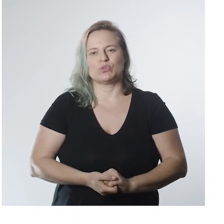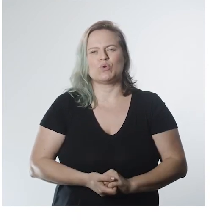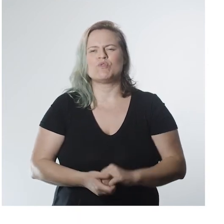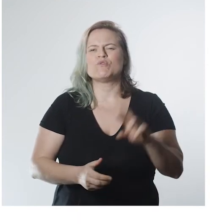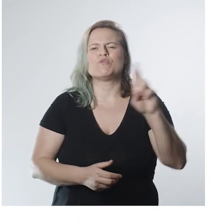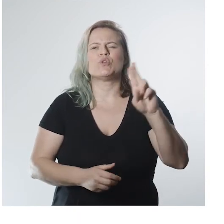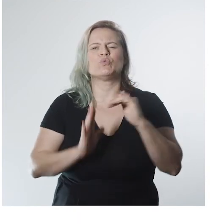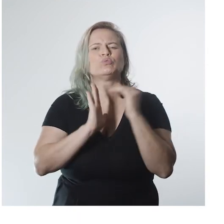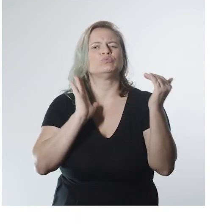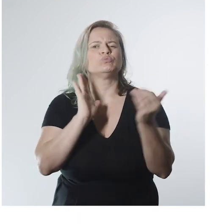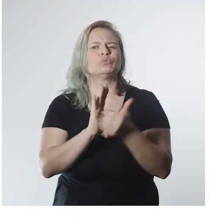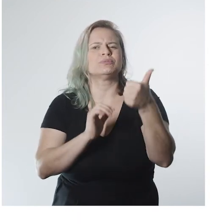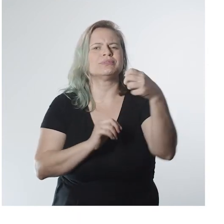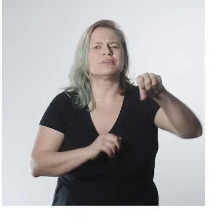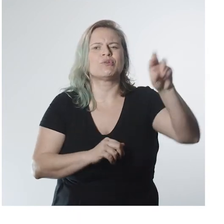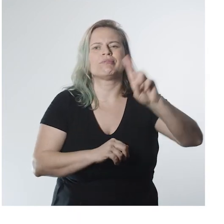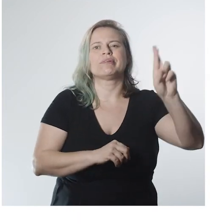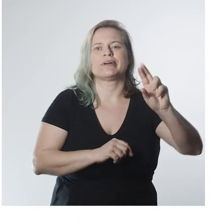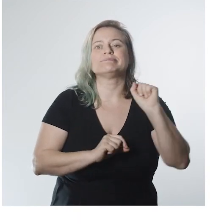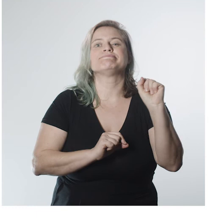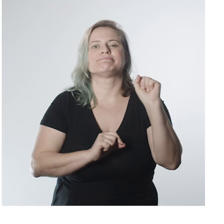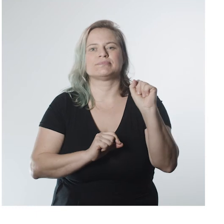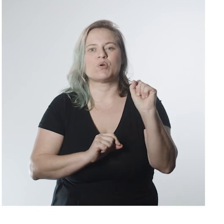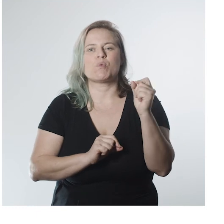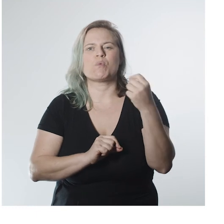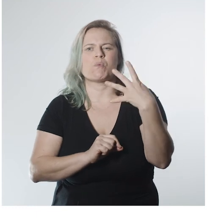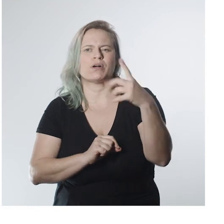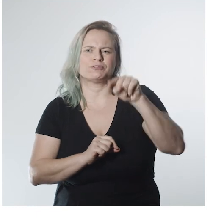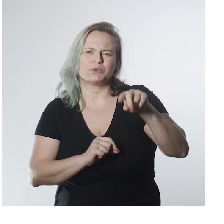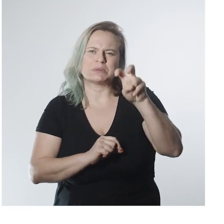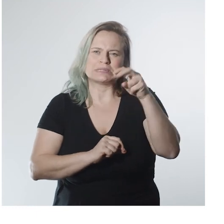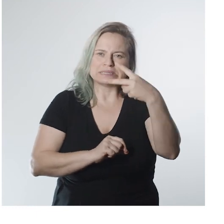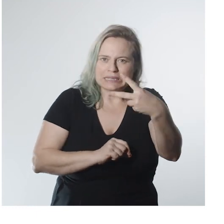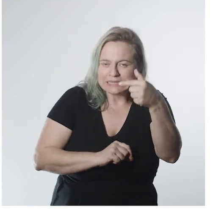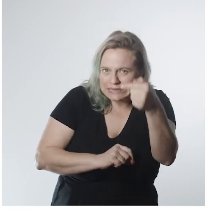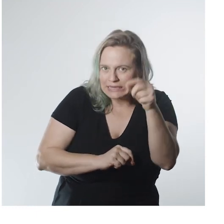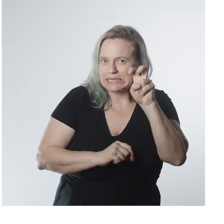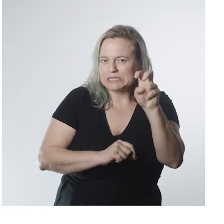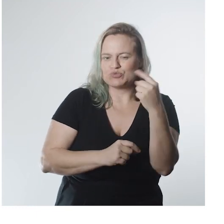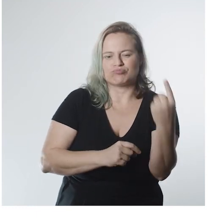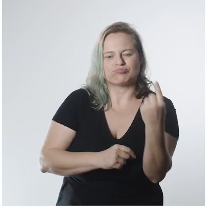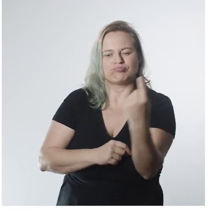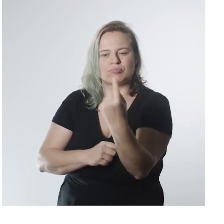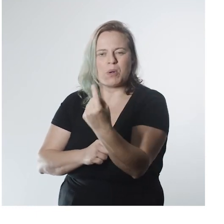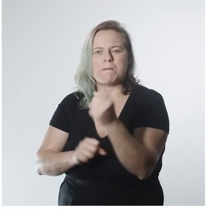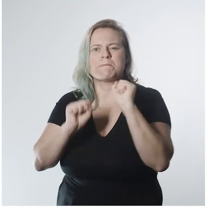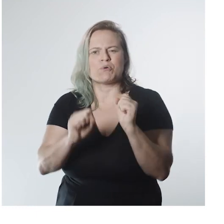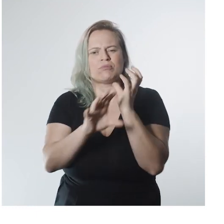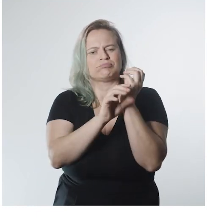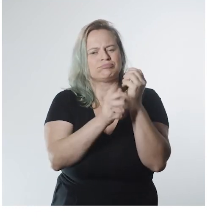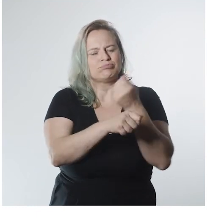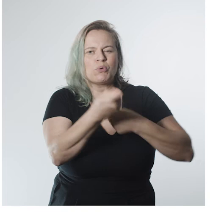custou aproximadamente R$19, ou seja, R$ 4,75 por quentinha. Dá para economizar no almoço comendo bem, não é